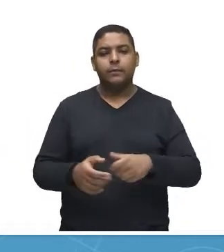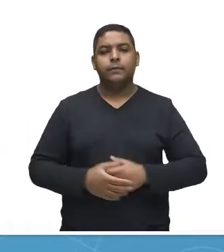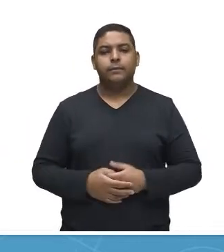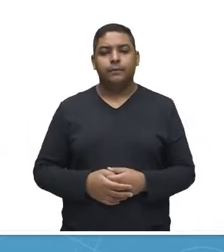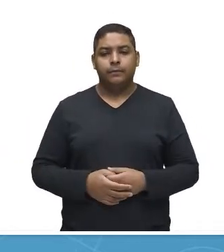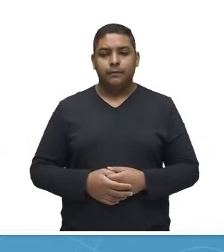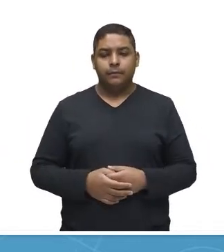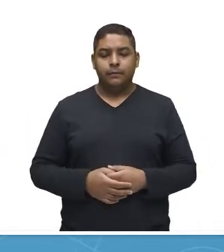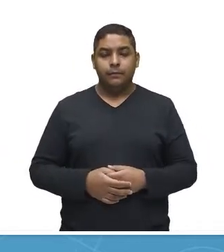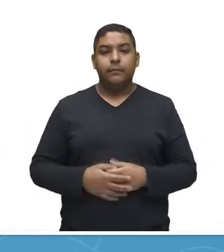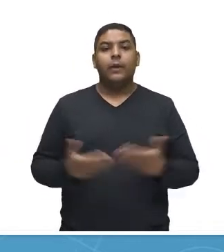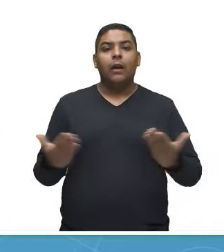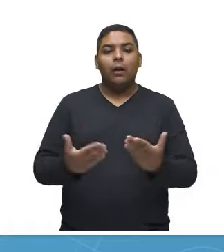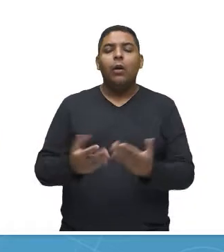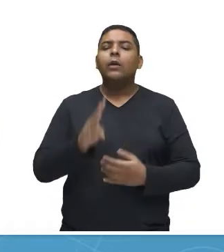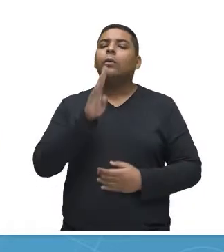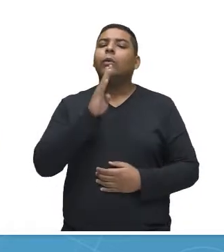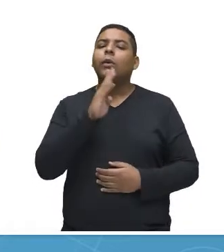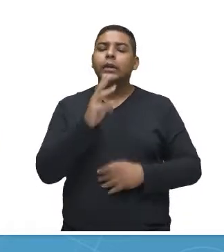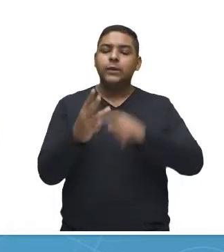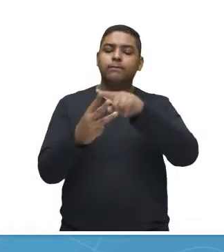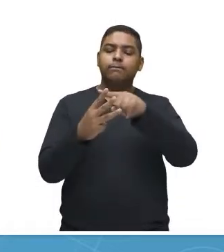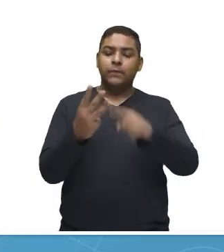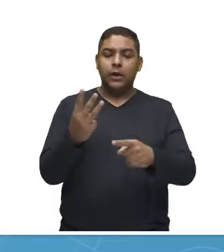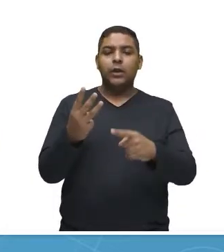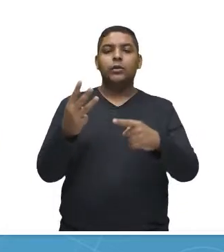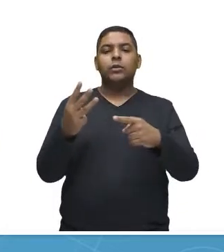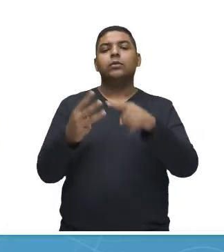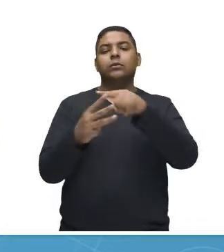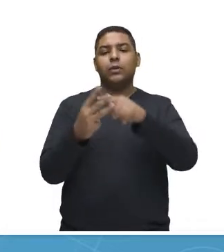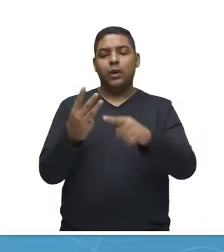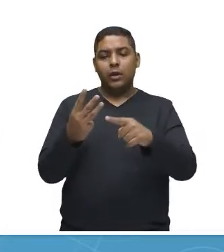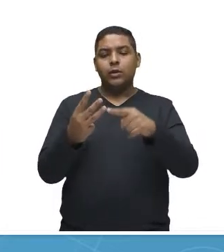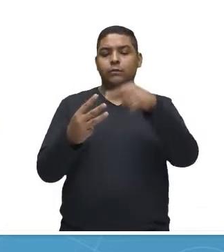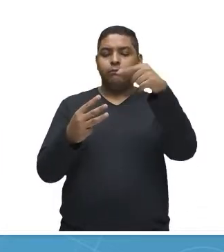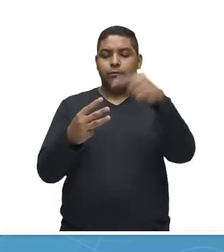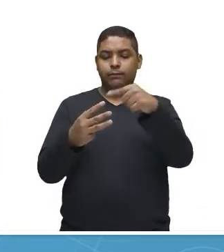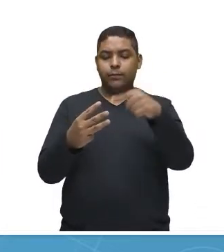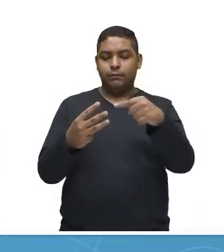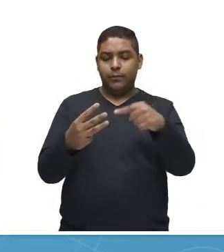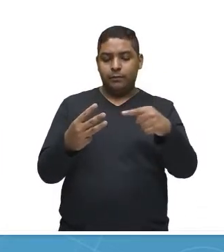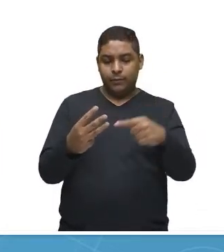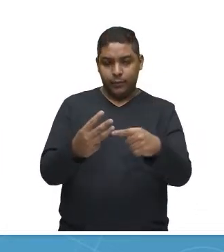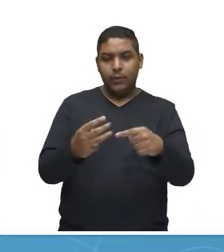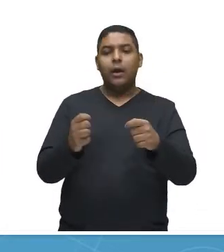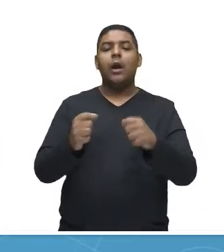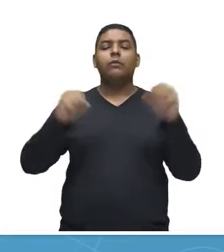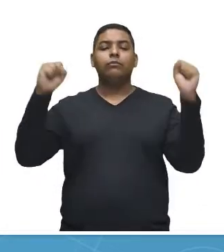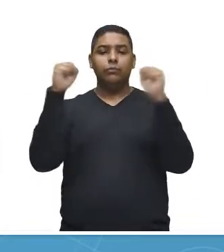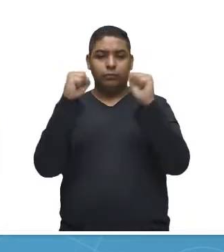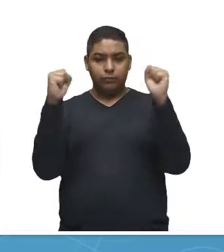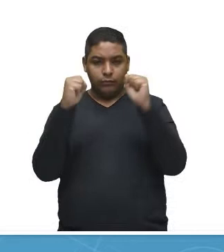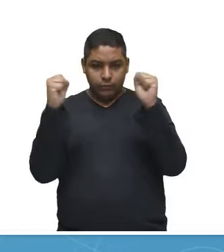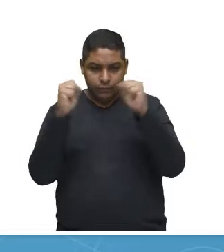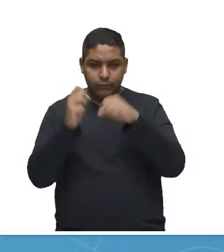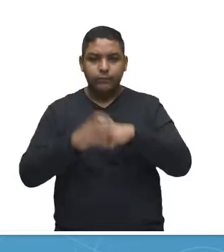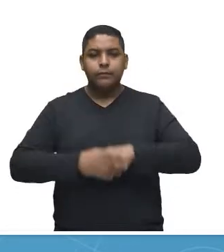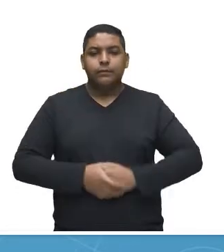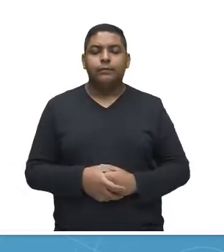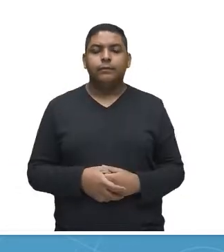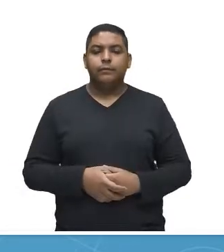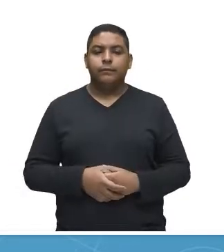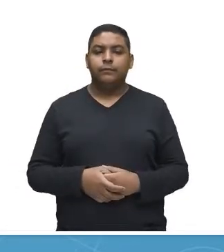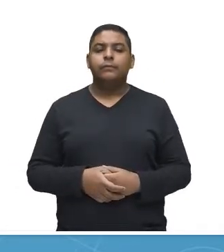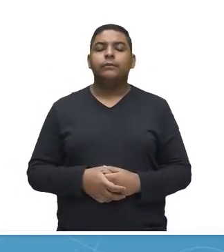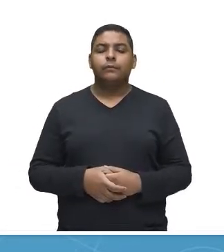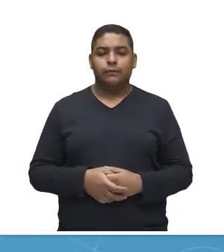iremos conhecer 3 classificações relacionadas à atividade física, tá? Que